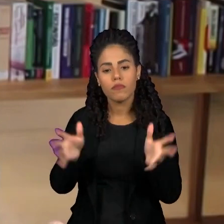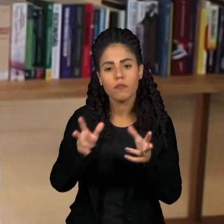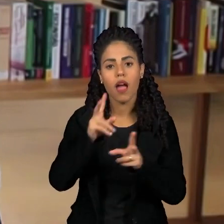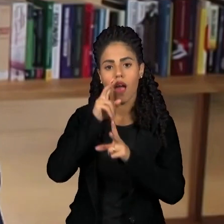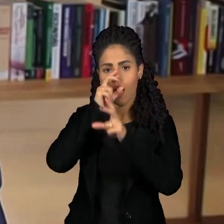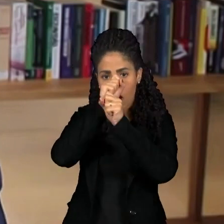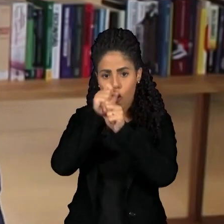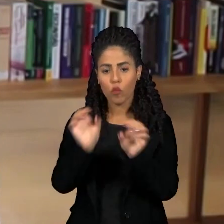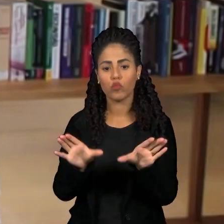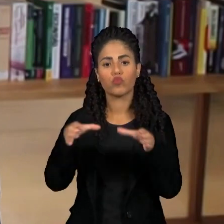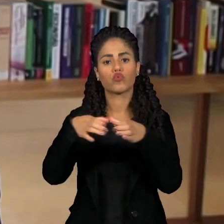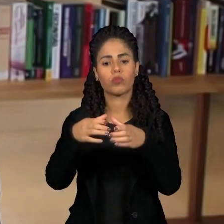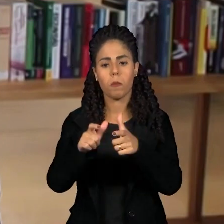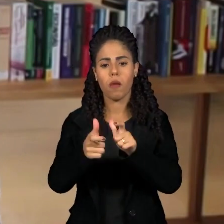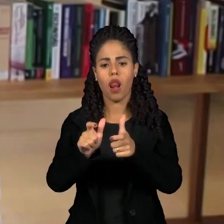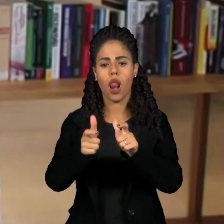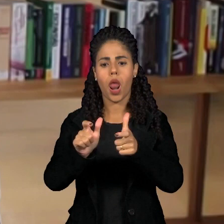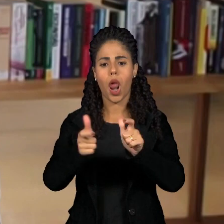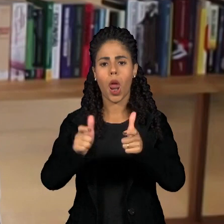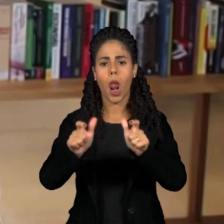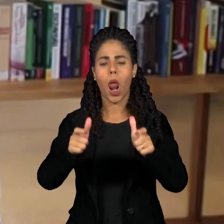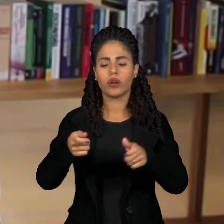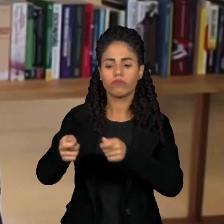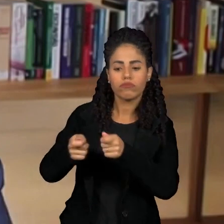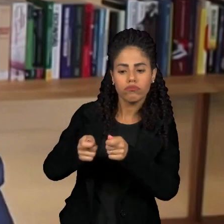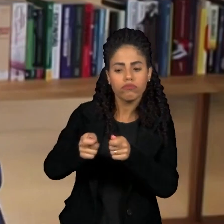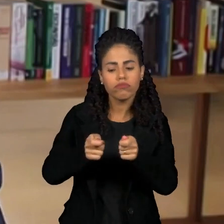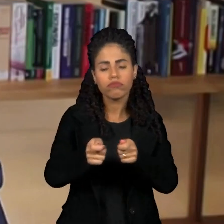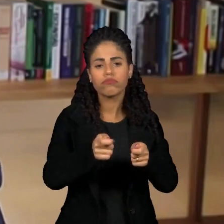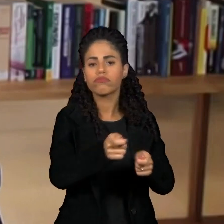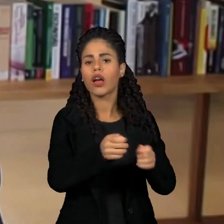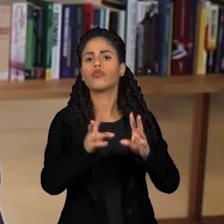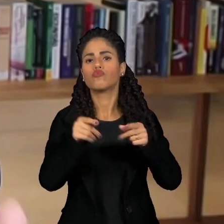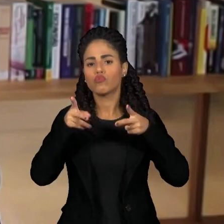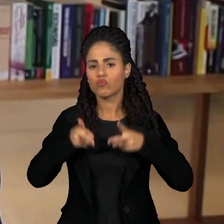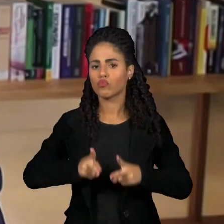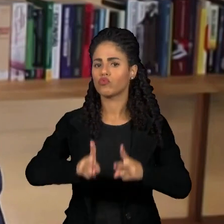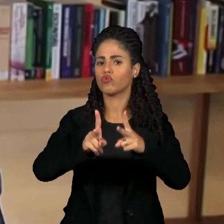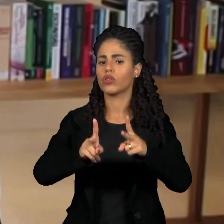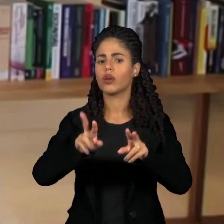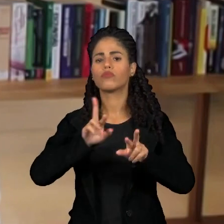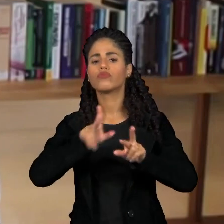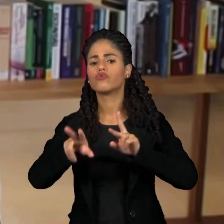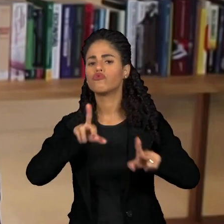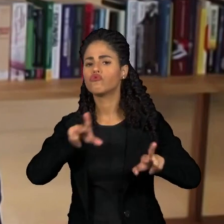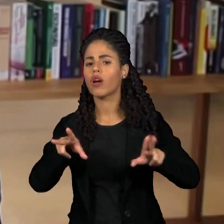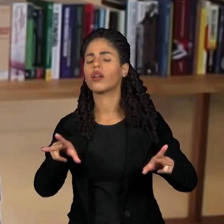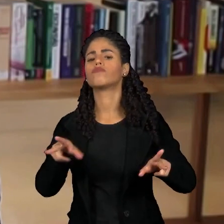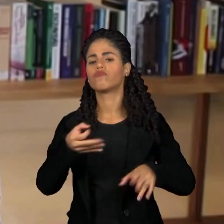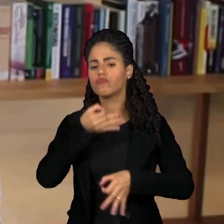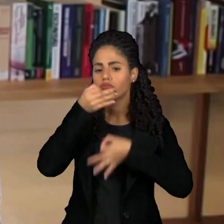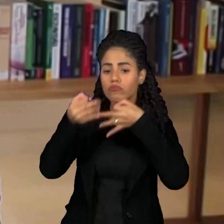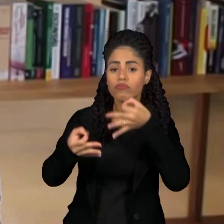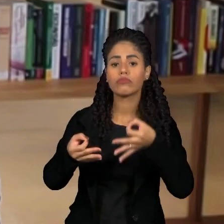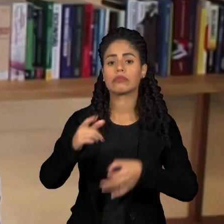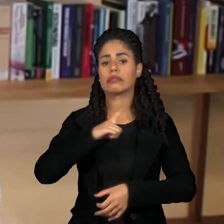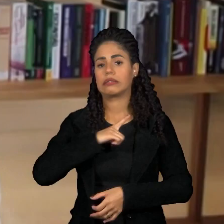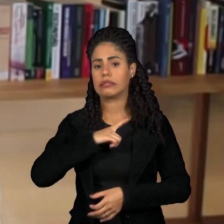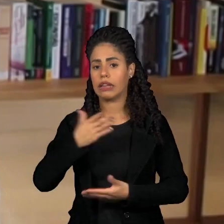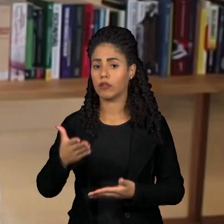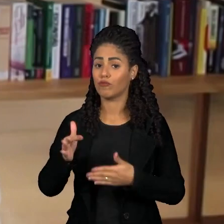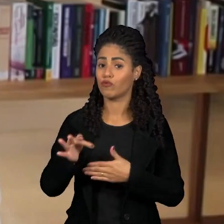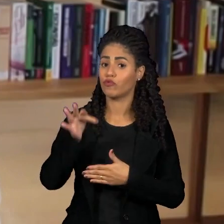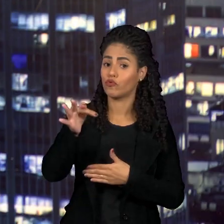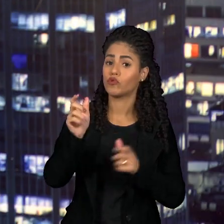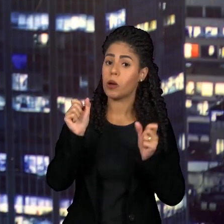estão expandindo o seu controle cada vez mais de maneiras questionáveis, isso pode ser um problema para a gente no